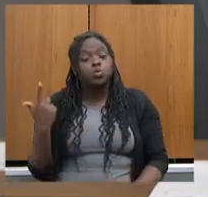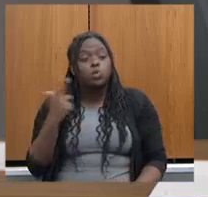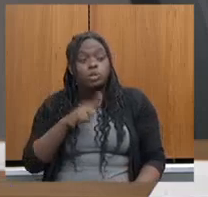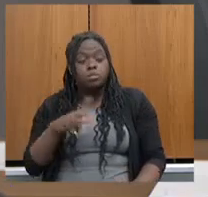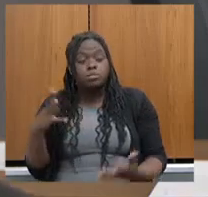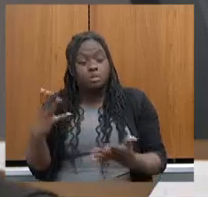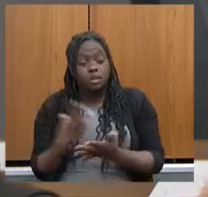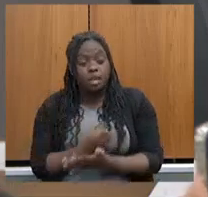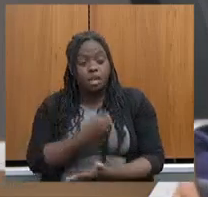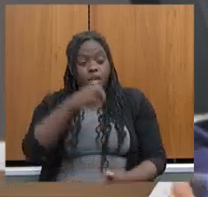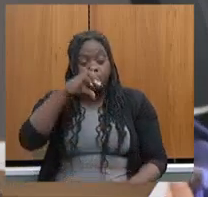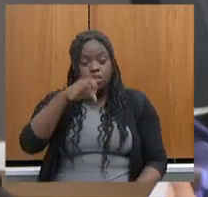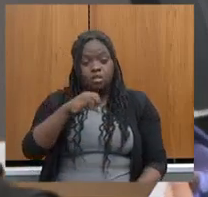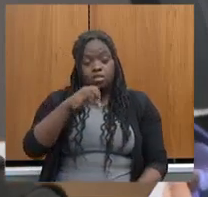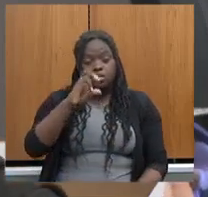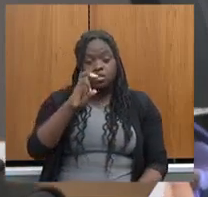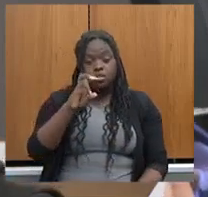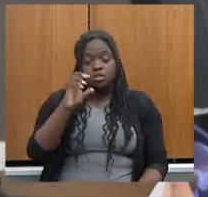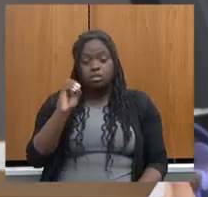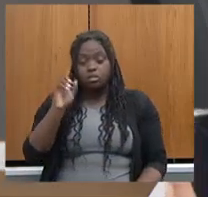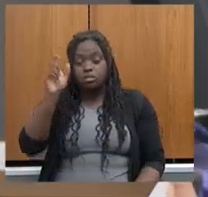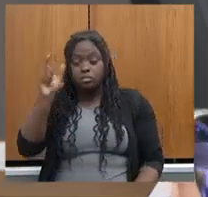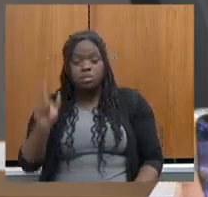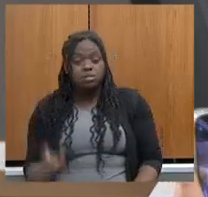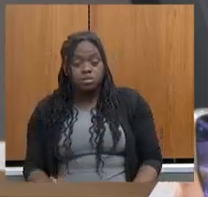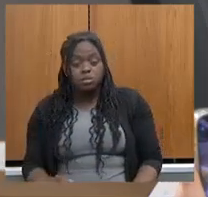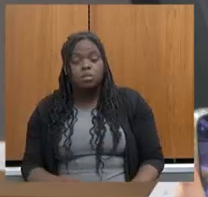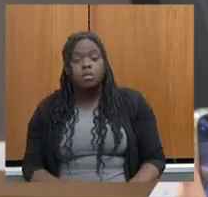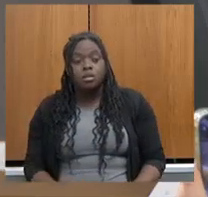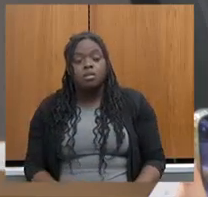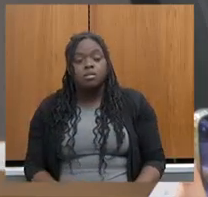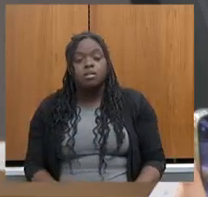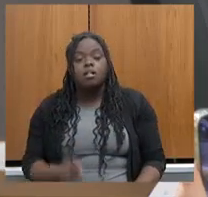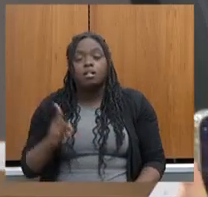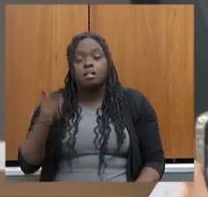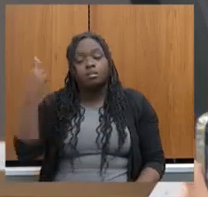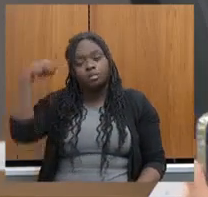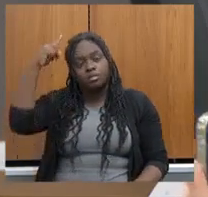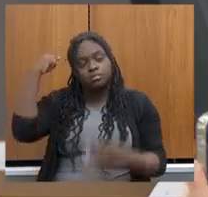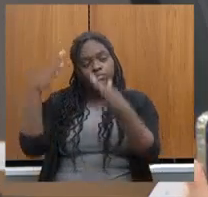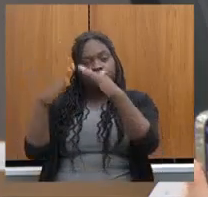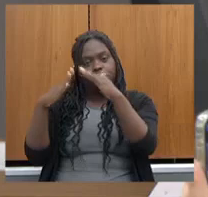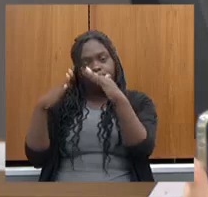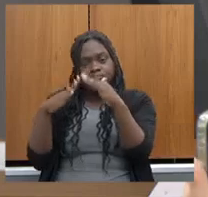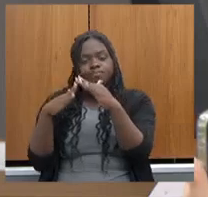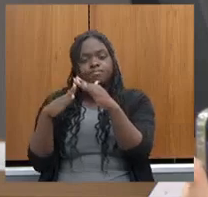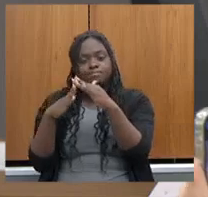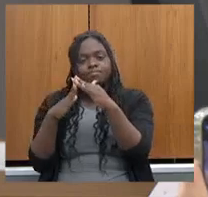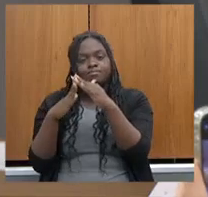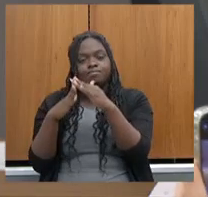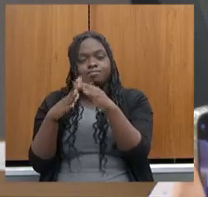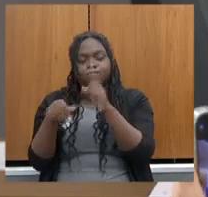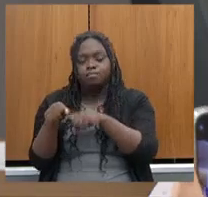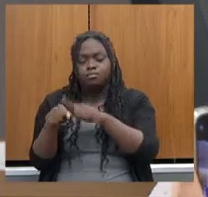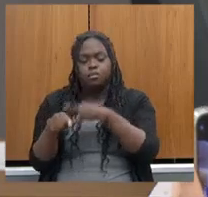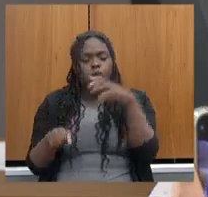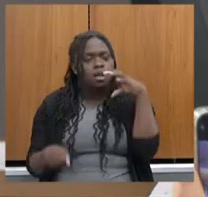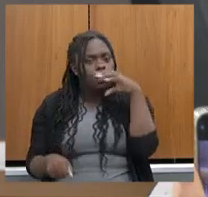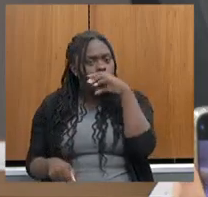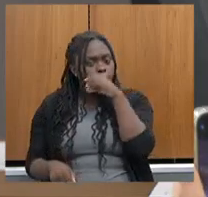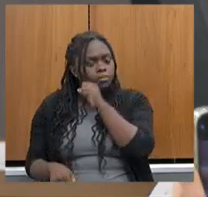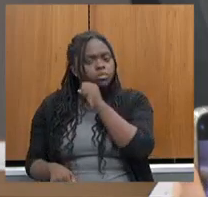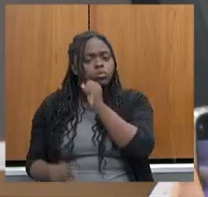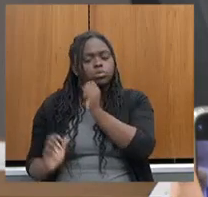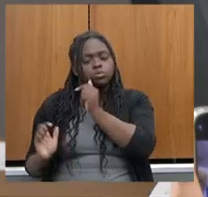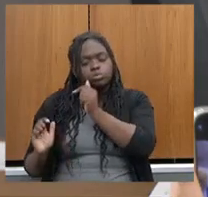950 pessoas atendendo a esse incêndio na santa casa com o tempo muito rápido com uma